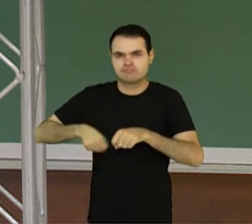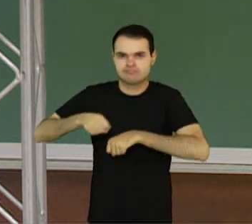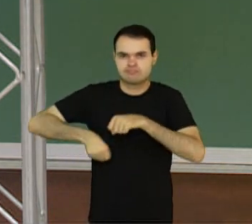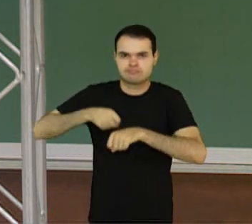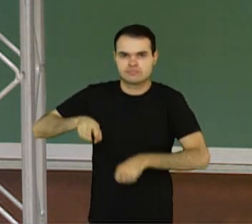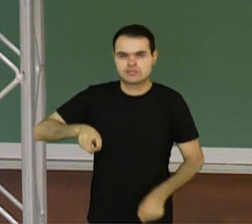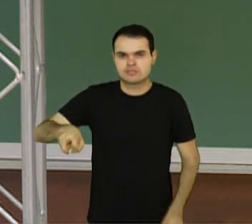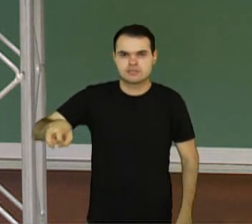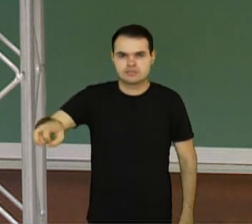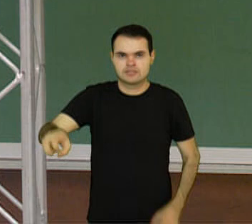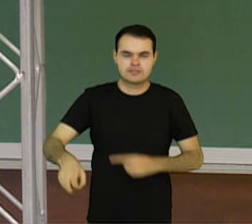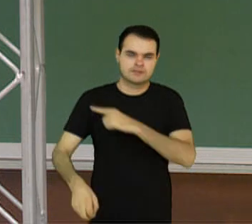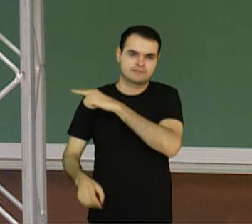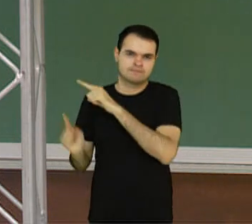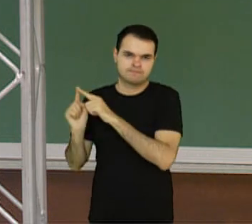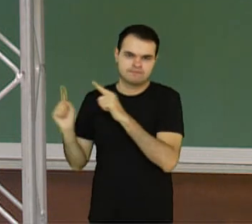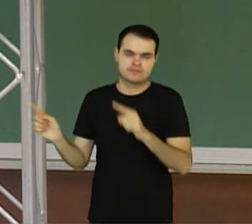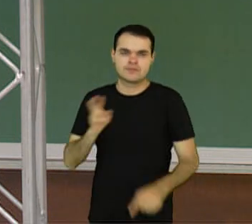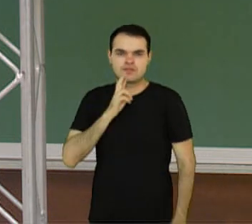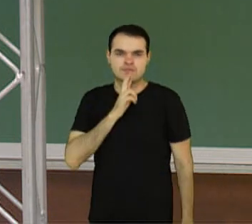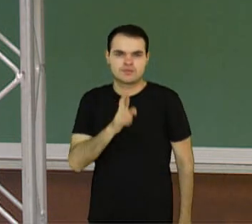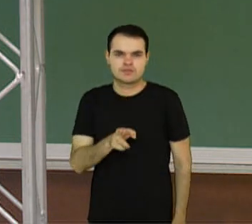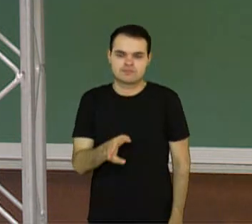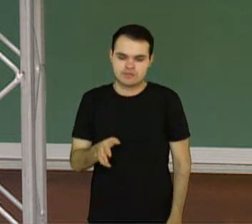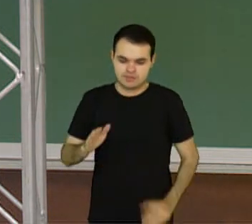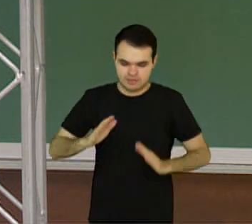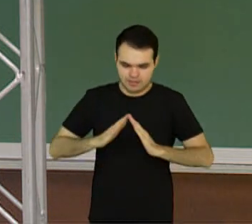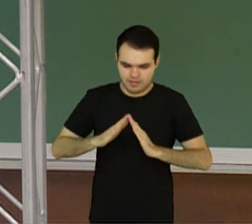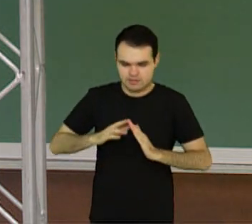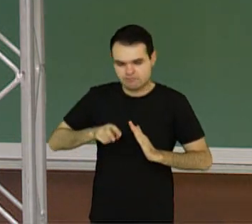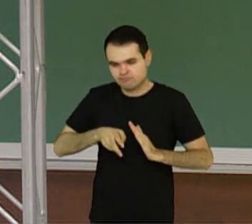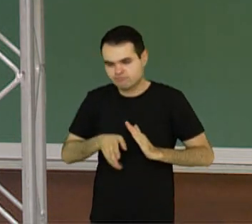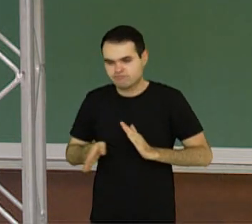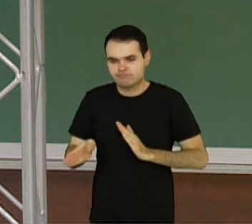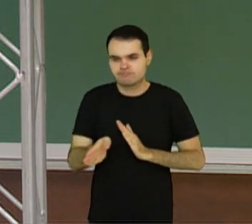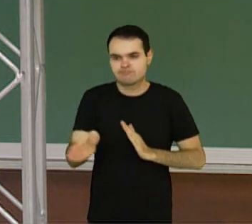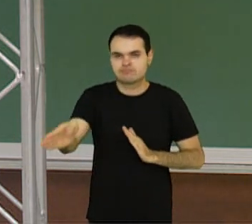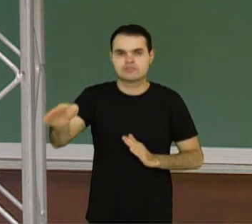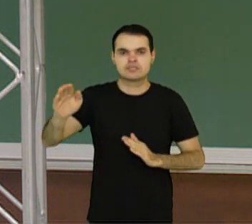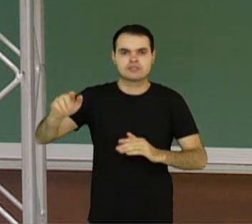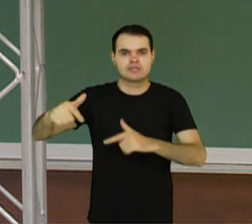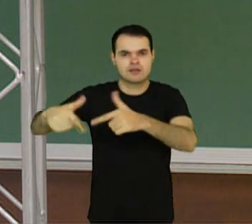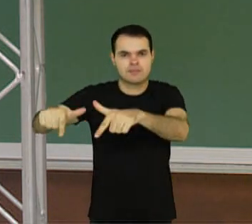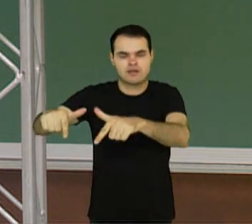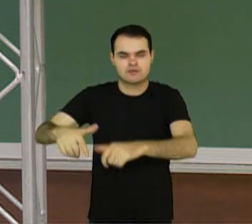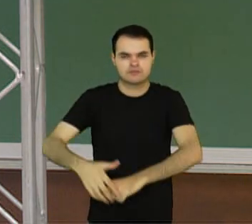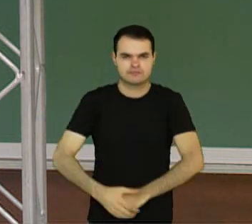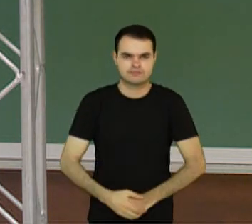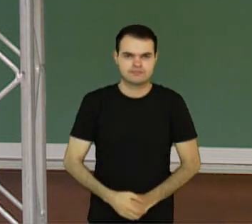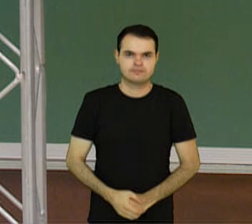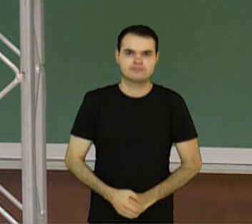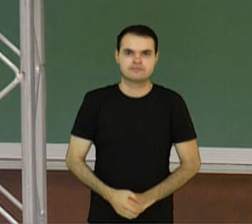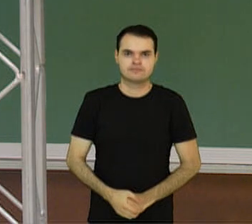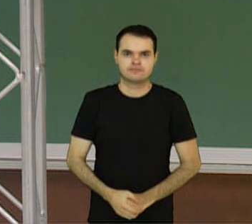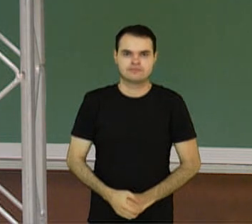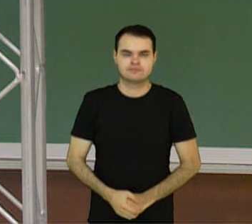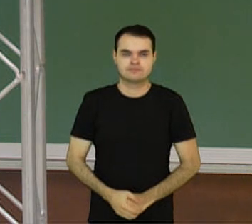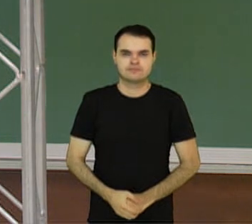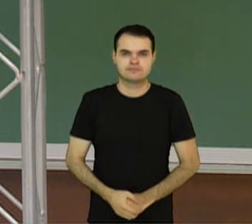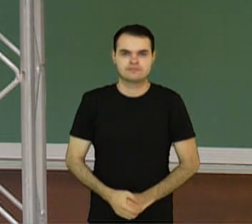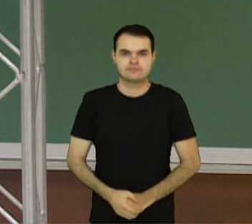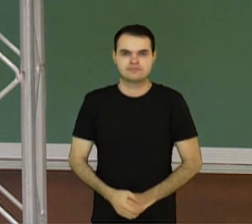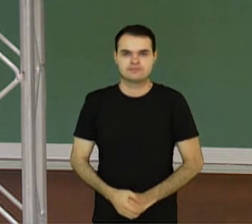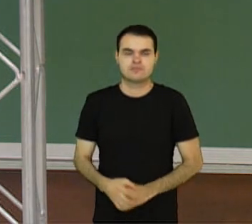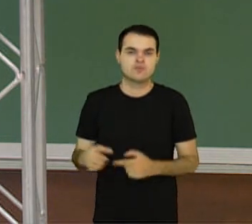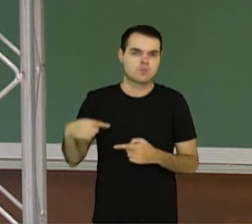6.750 metros para ir de casa ao trabalho, ok? Bom,